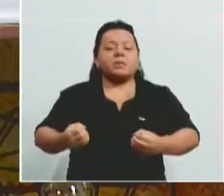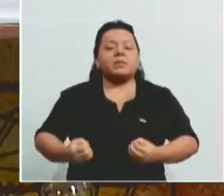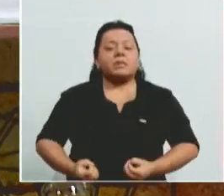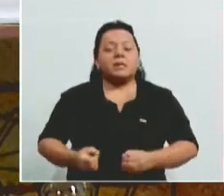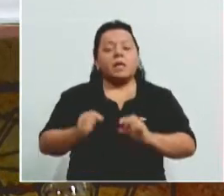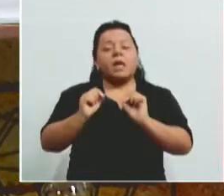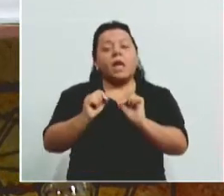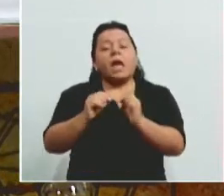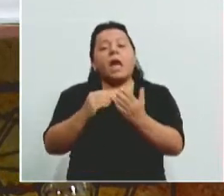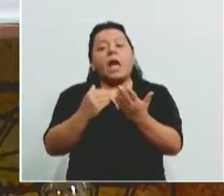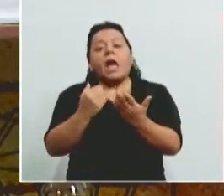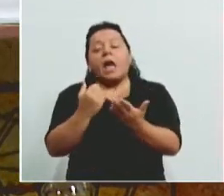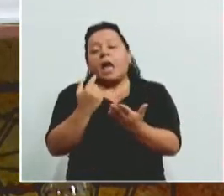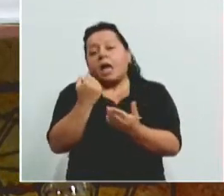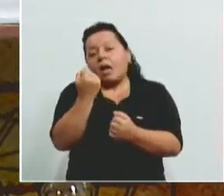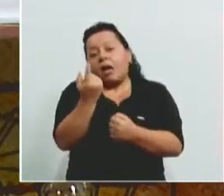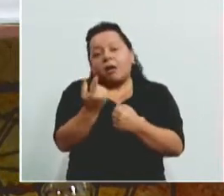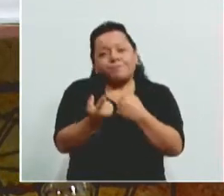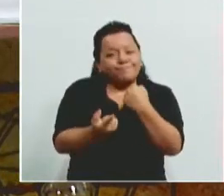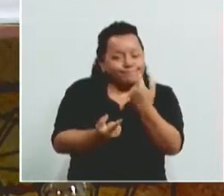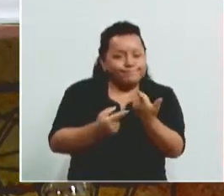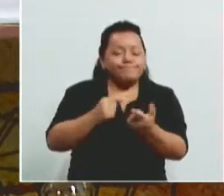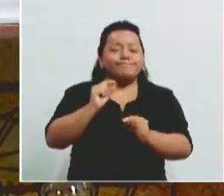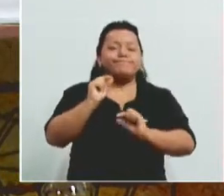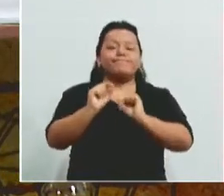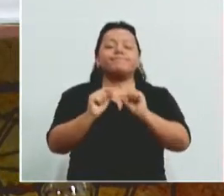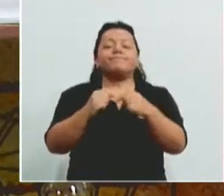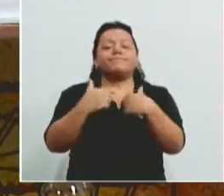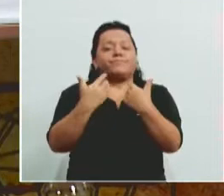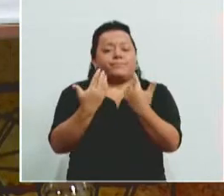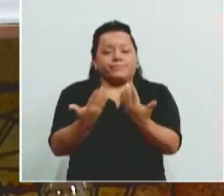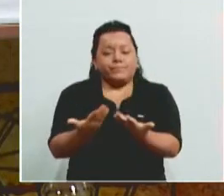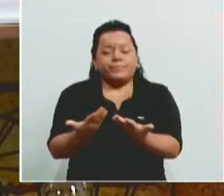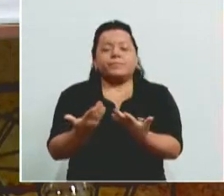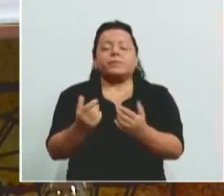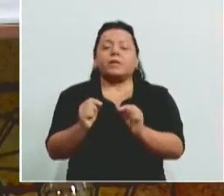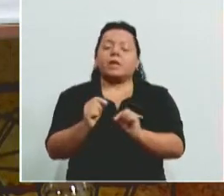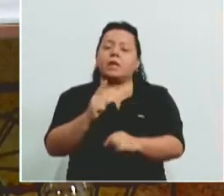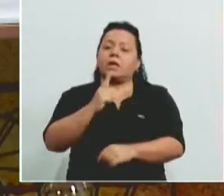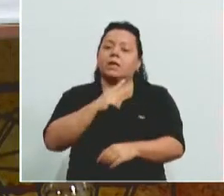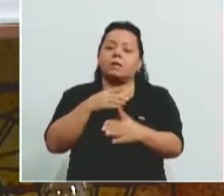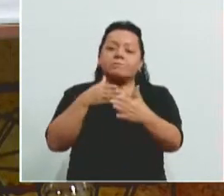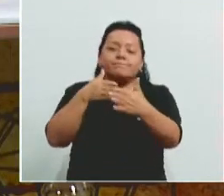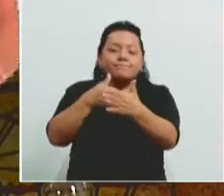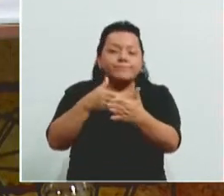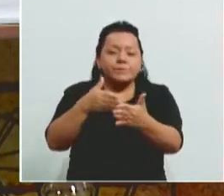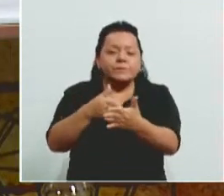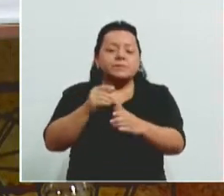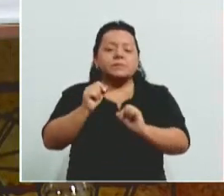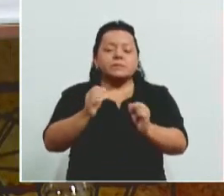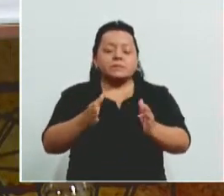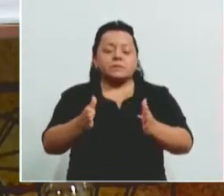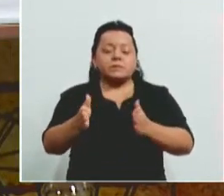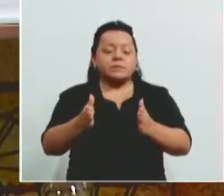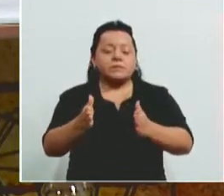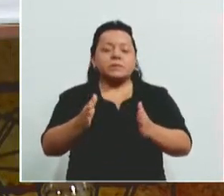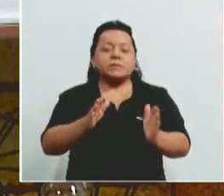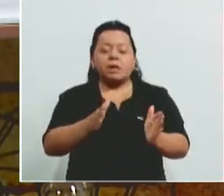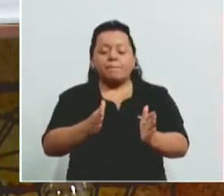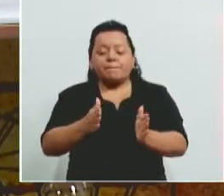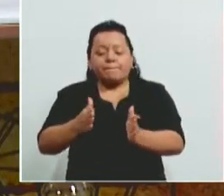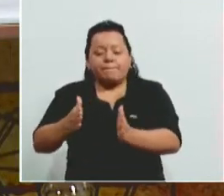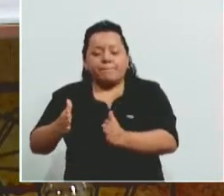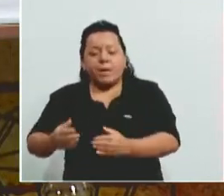um endometrioma no ovário que estiver interferindo no ciclo ovariano e deixando essa mulher